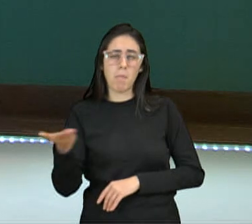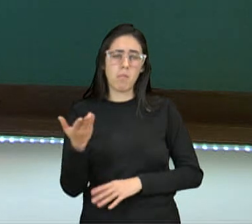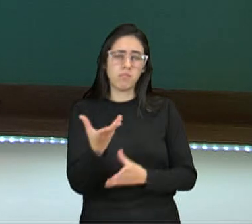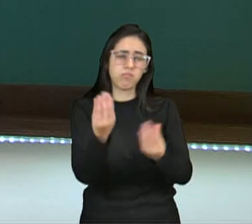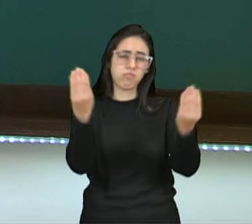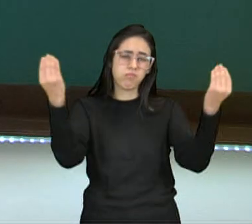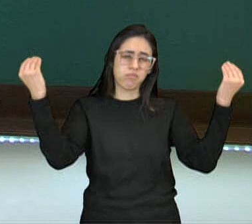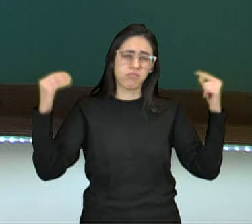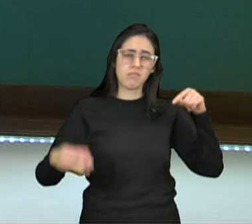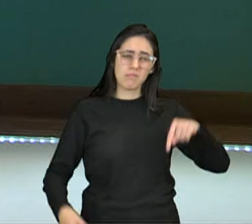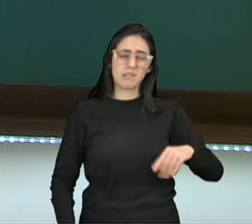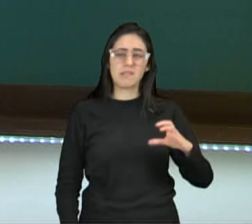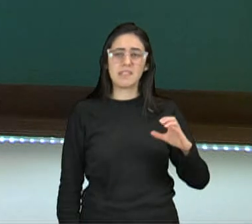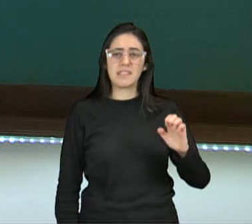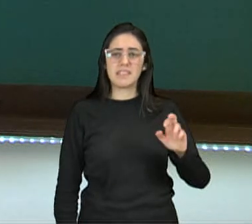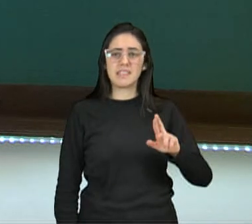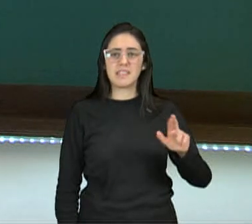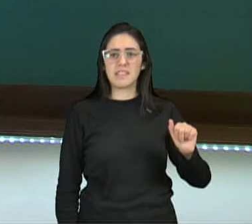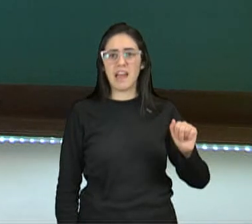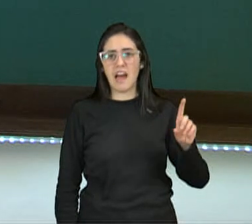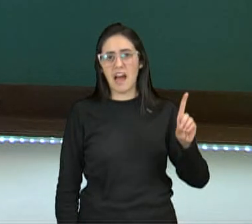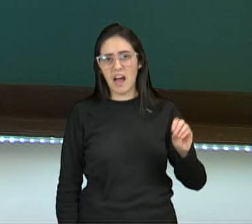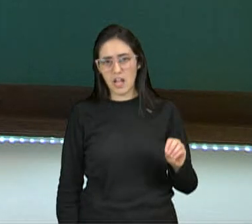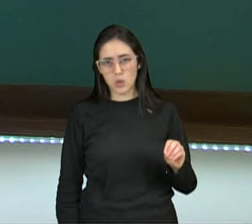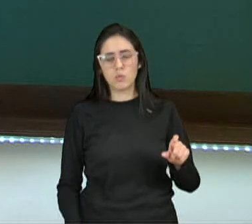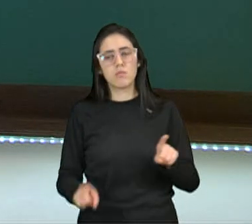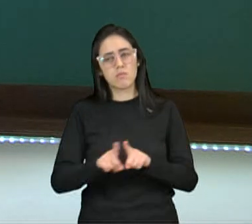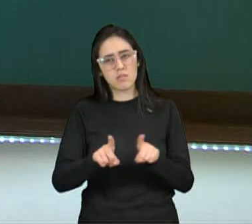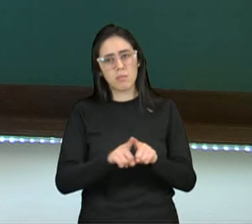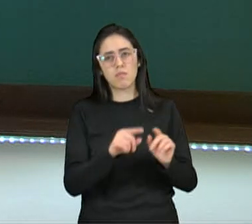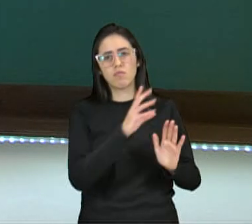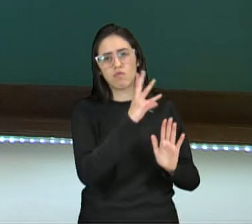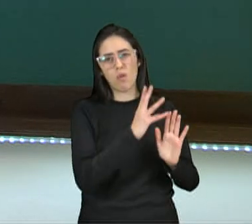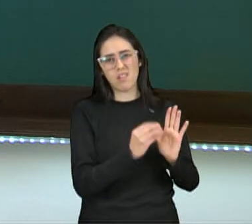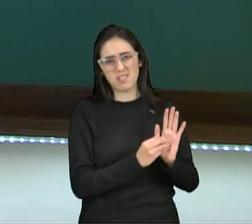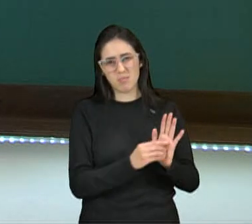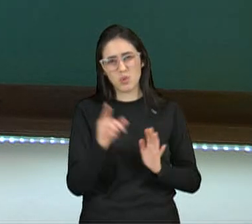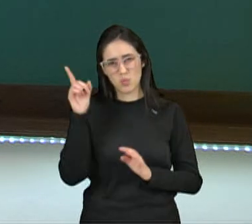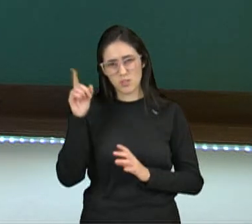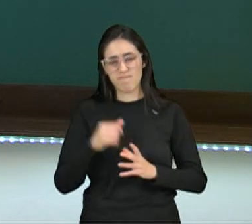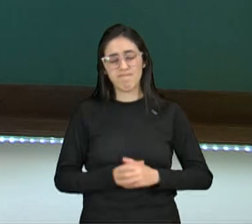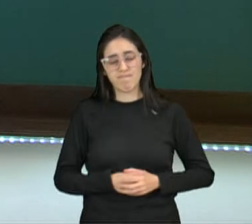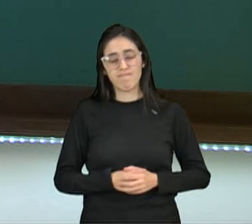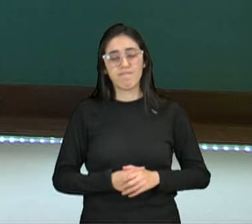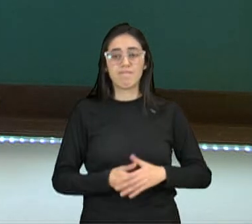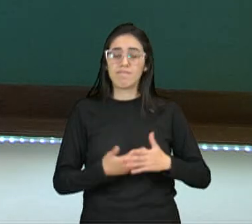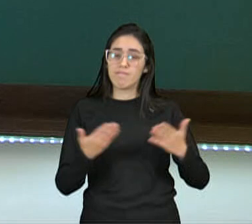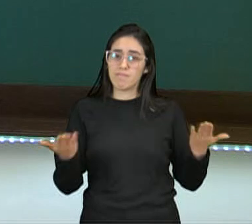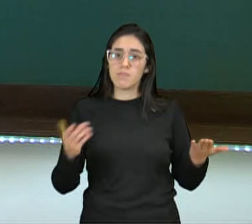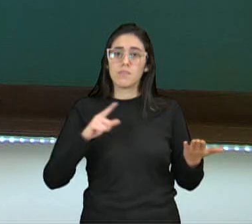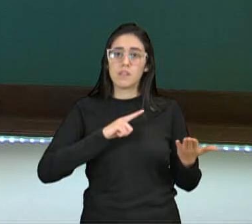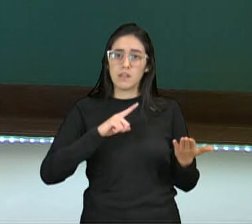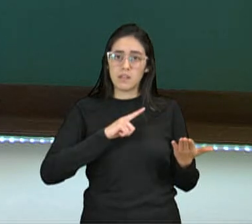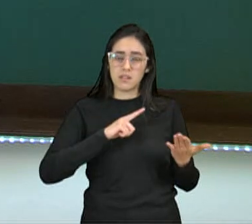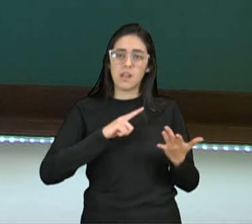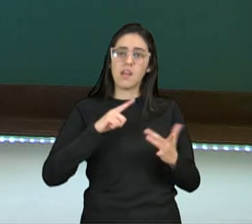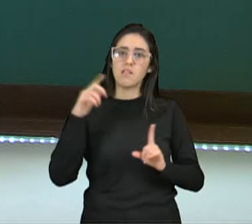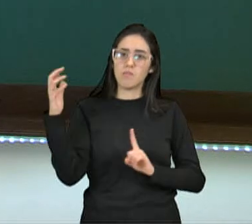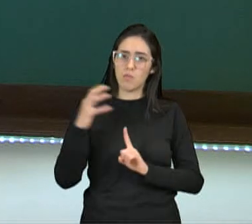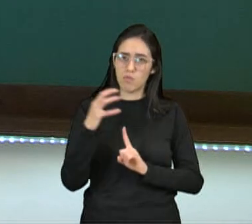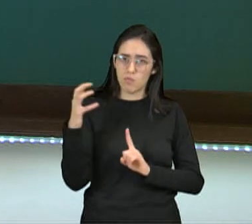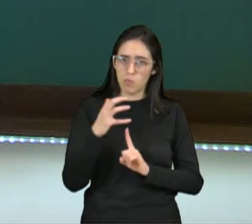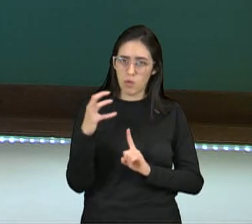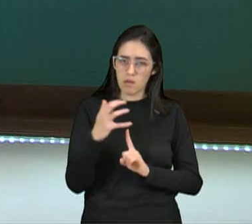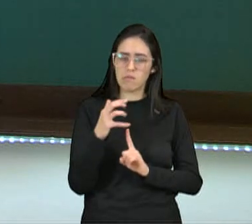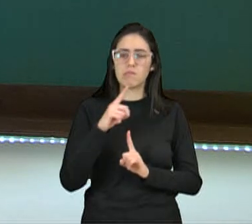do Cerrado, né? E agora segue em direção à floresta amazônica. Então nós temos já uma influência, né, uma intervenção,